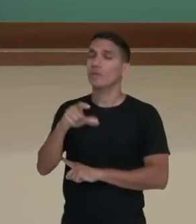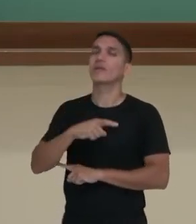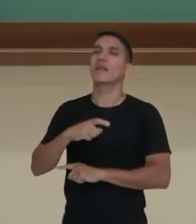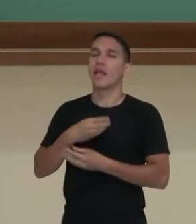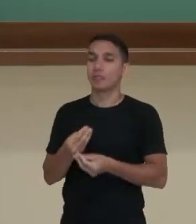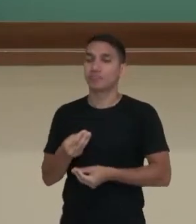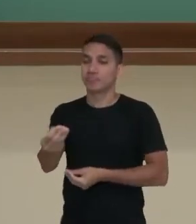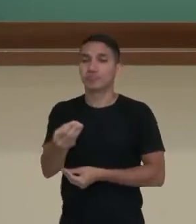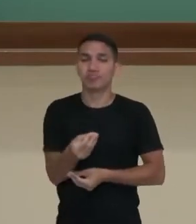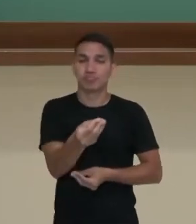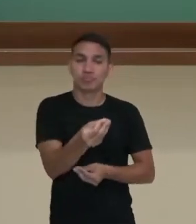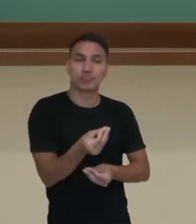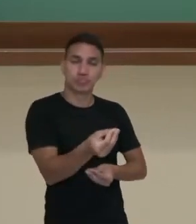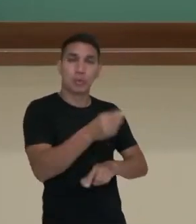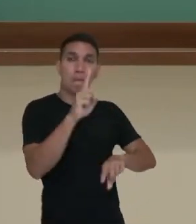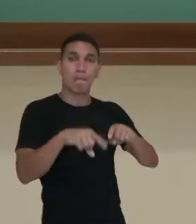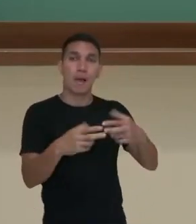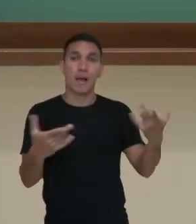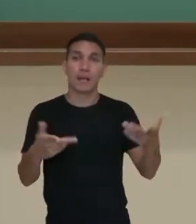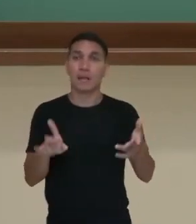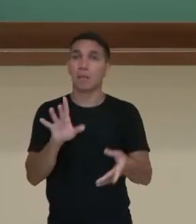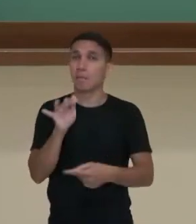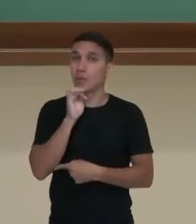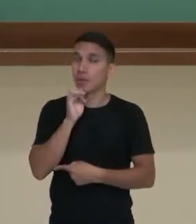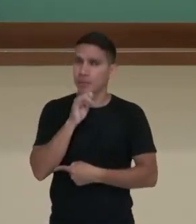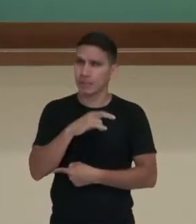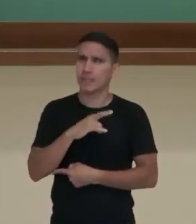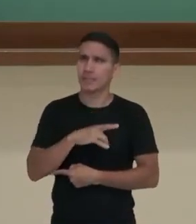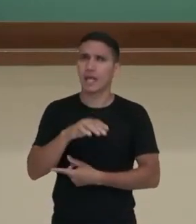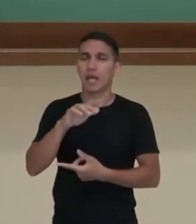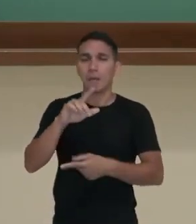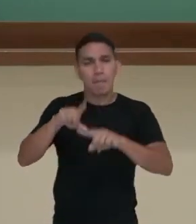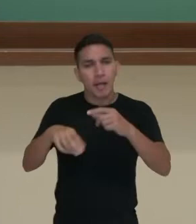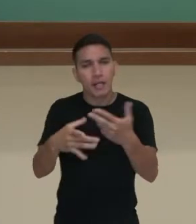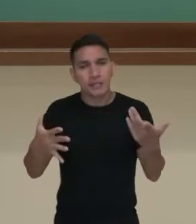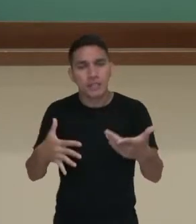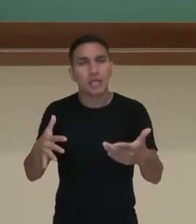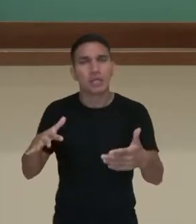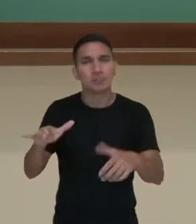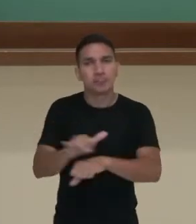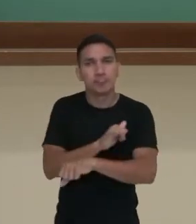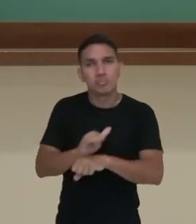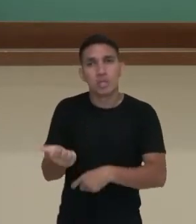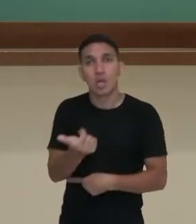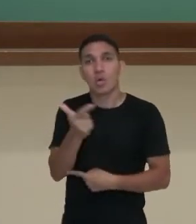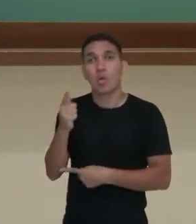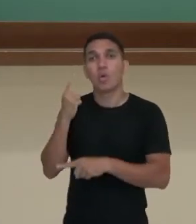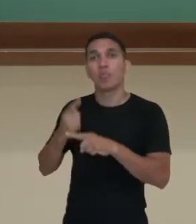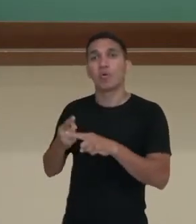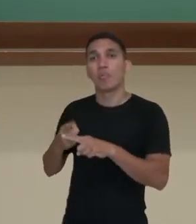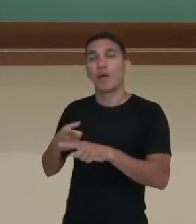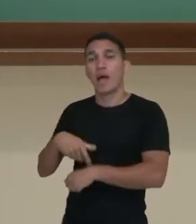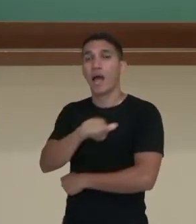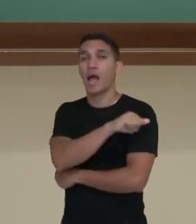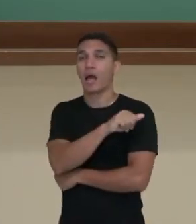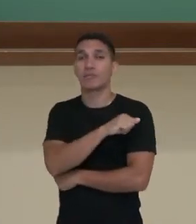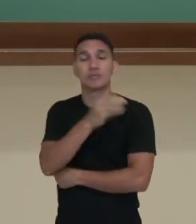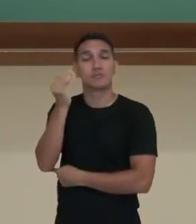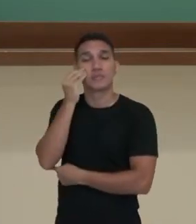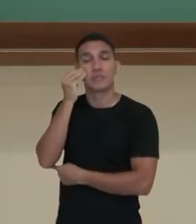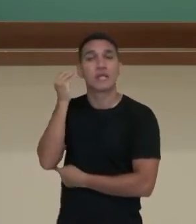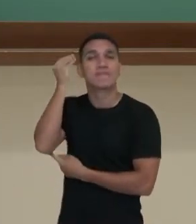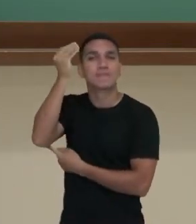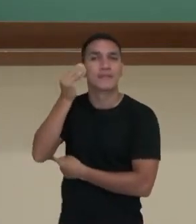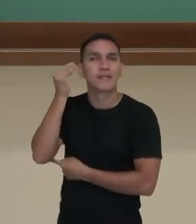levando equipamentos, por exemplo, equipamentos alternativos, para que os alunos tenham essa experiência de realidade